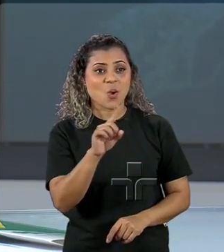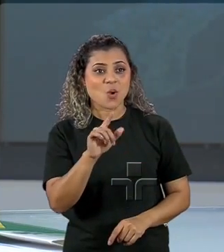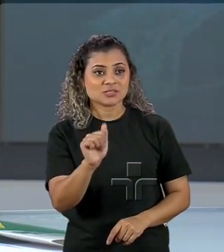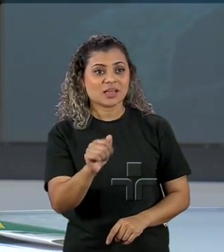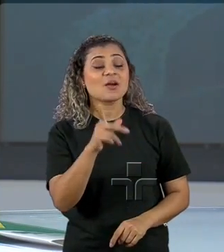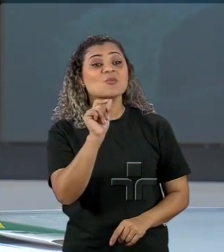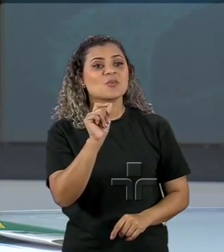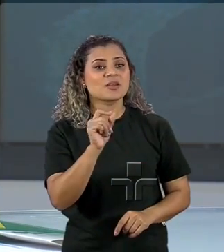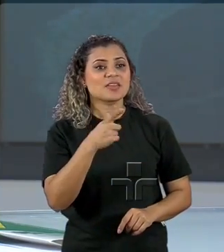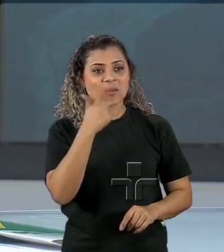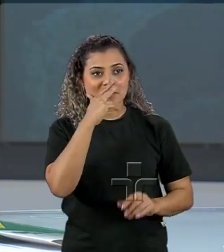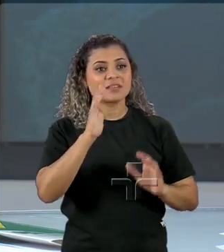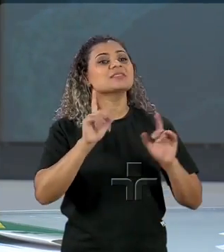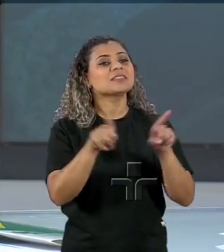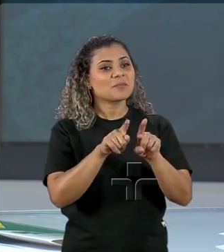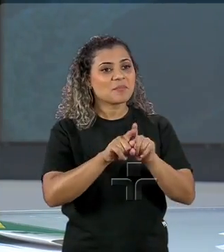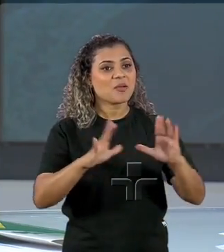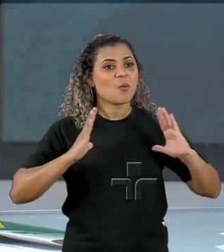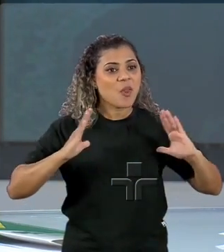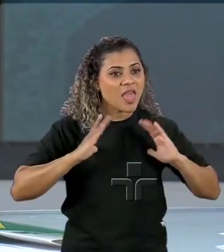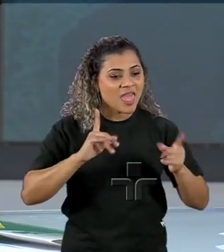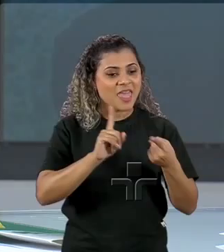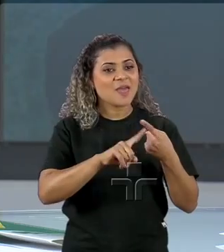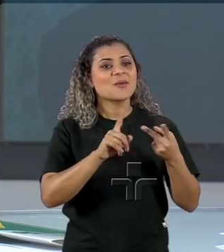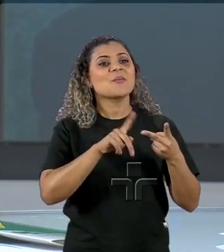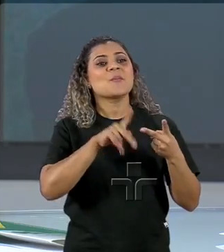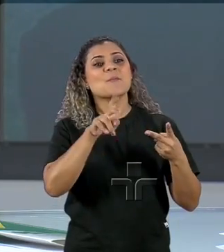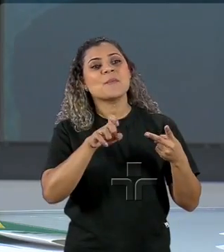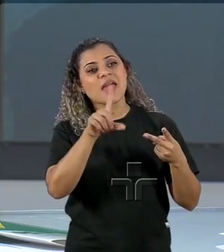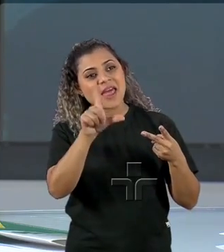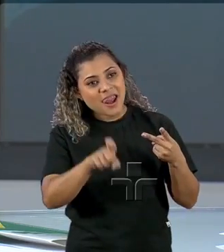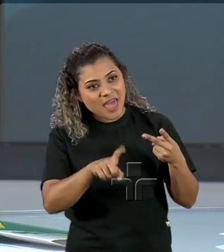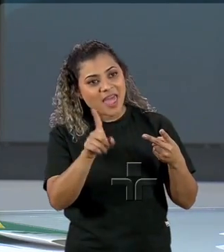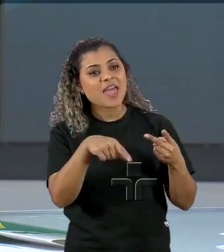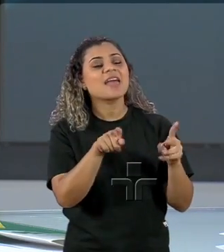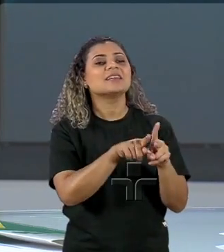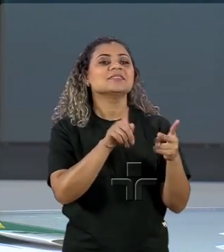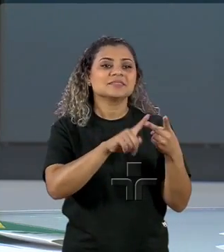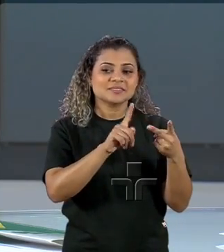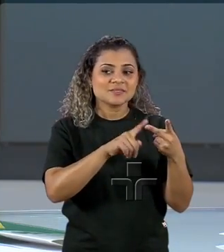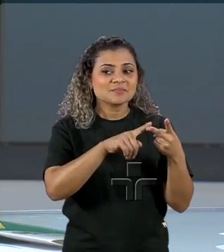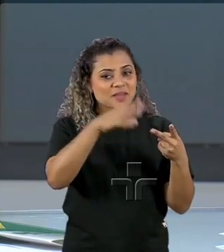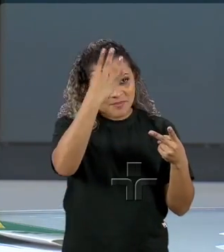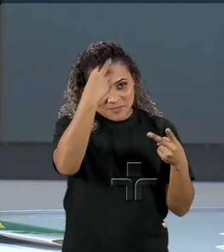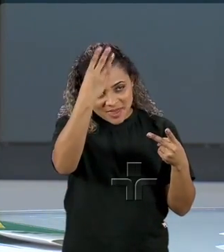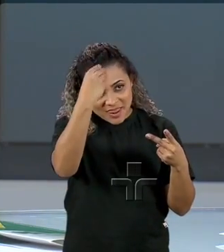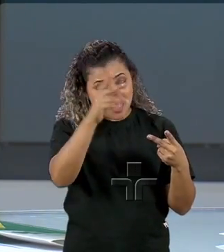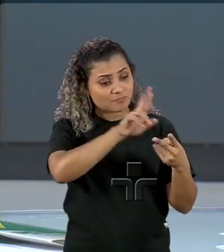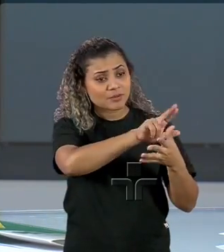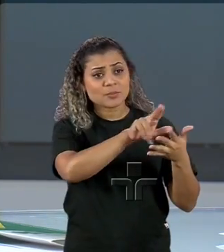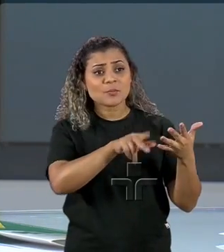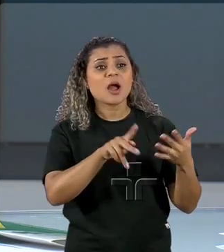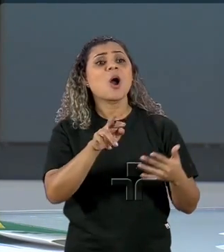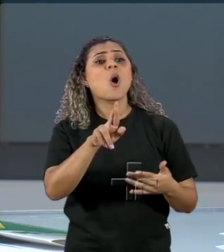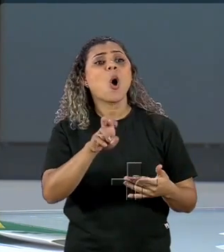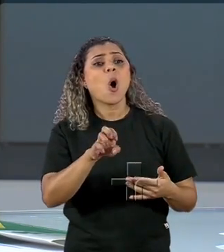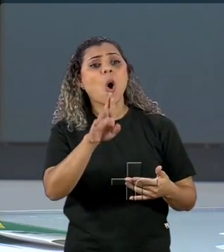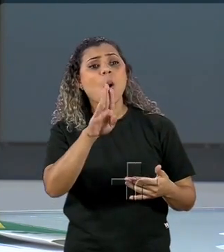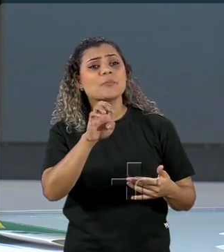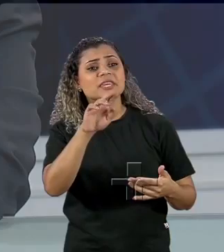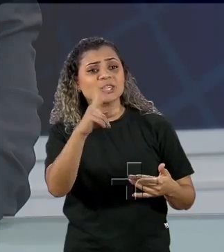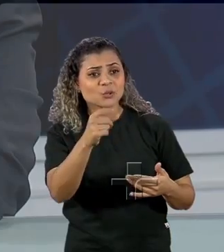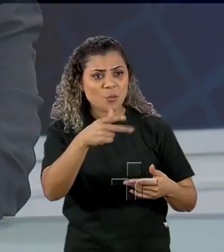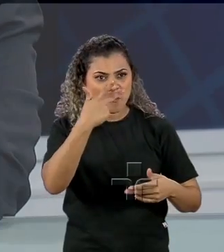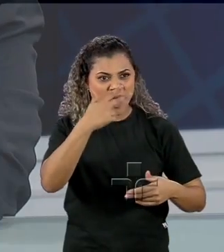a paradinha de Pelé, a trivela de Rivelino, o elástico de Rivelino, a pedalada de Robinho. Eu sou louco por